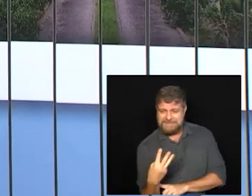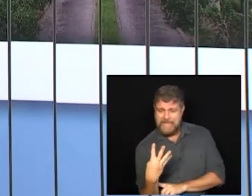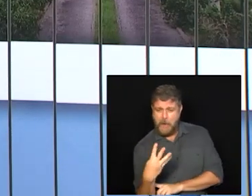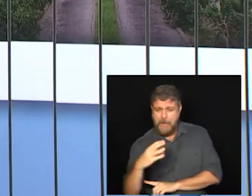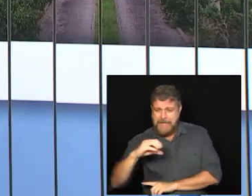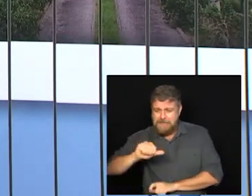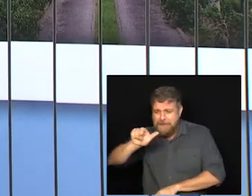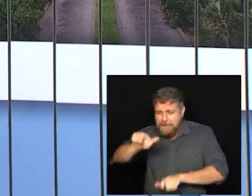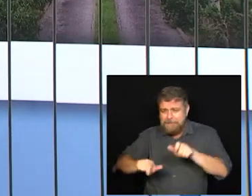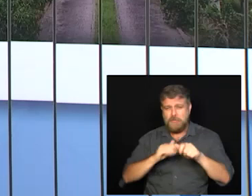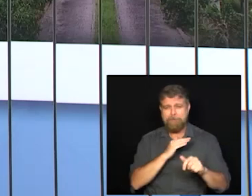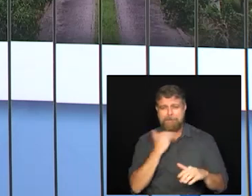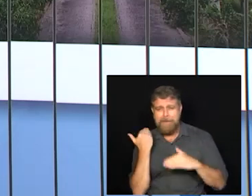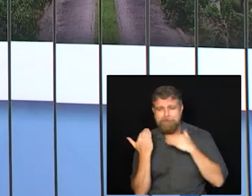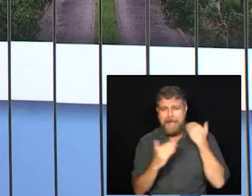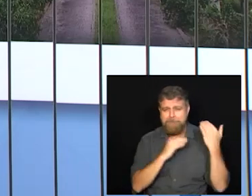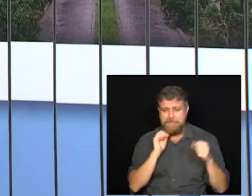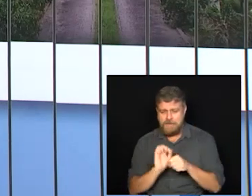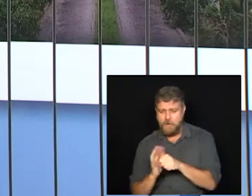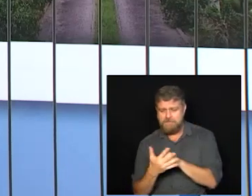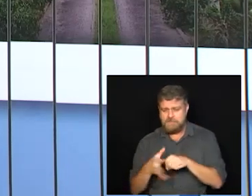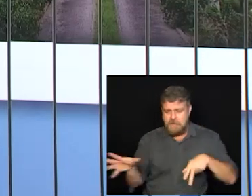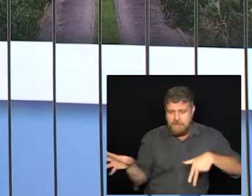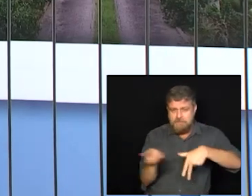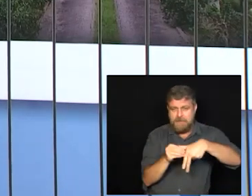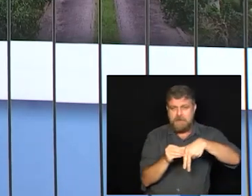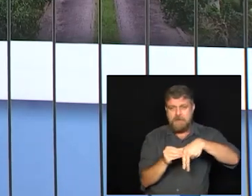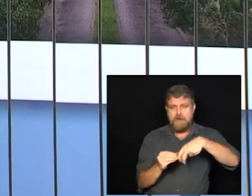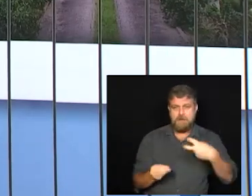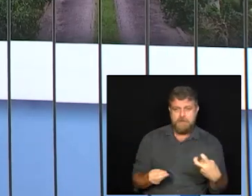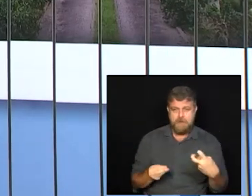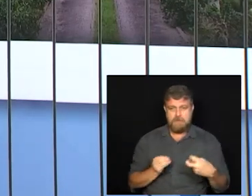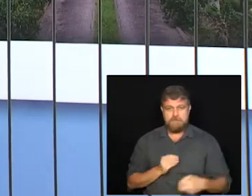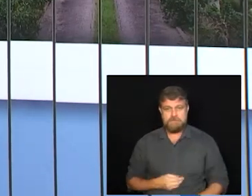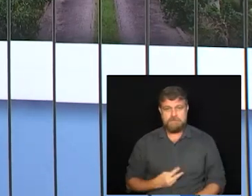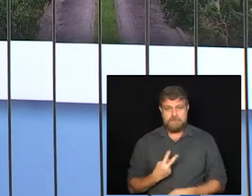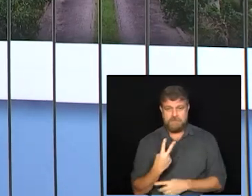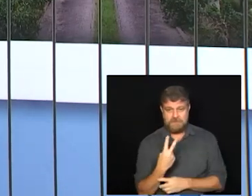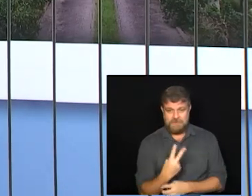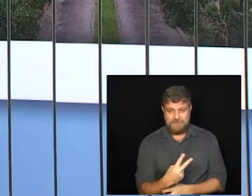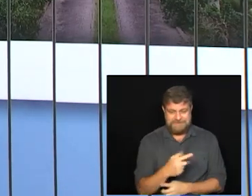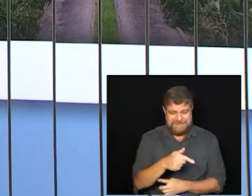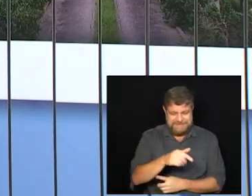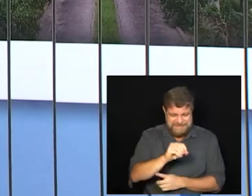2.349 mortes devido à Covid-19. São